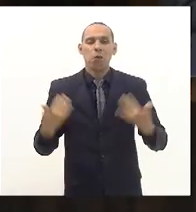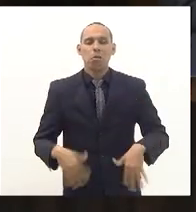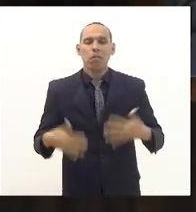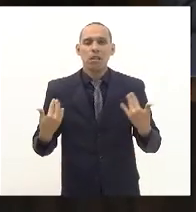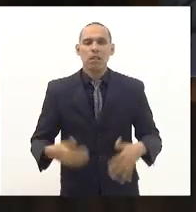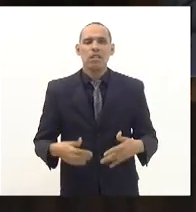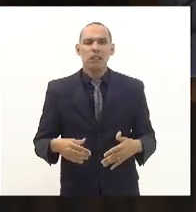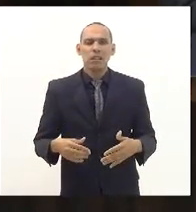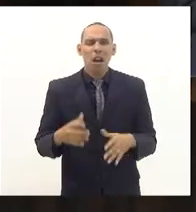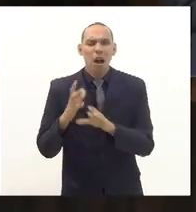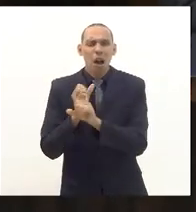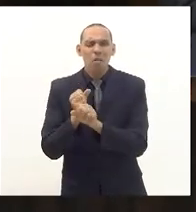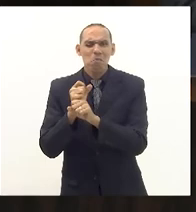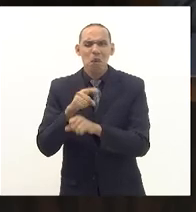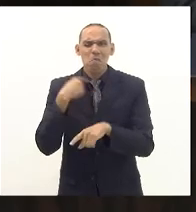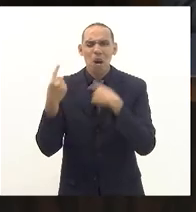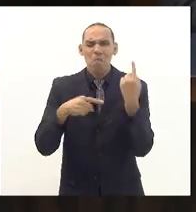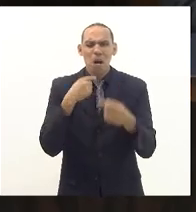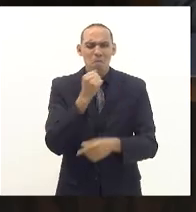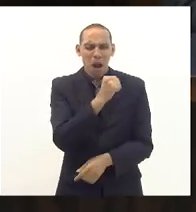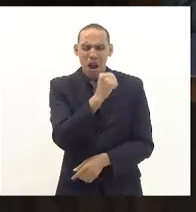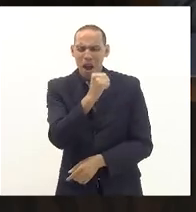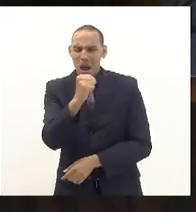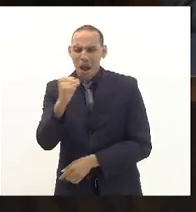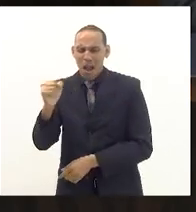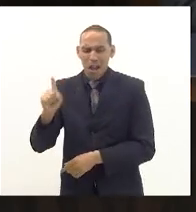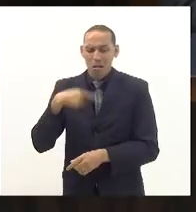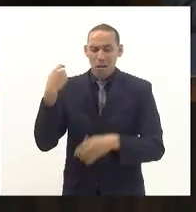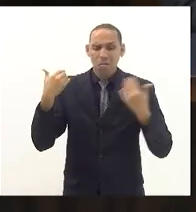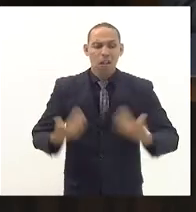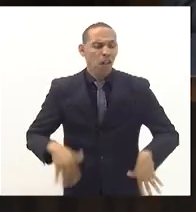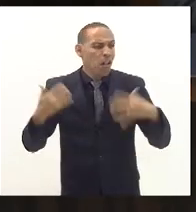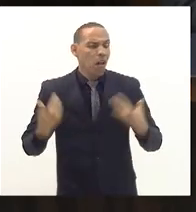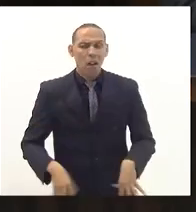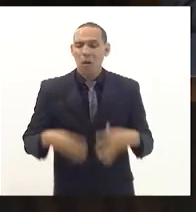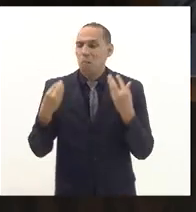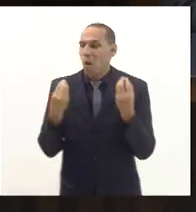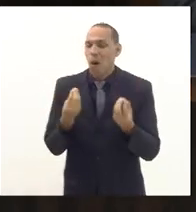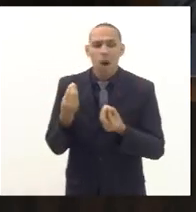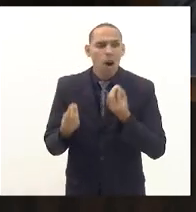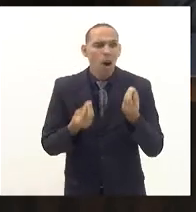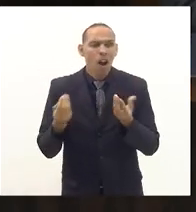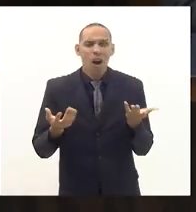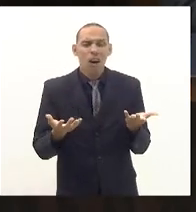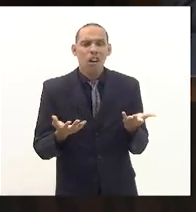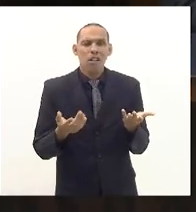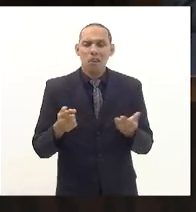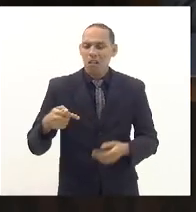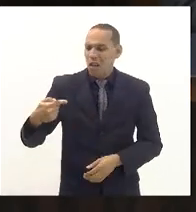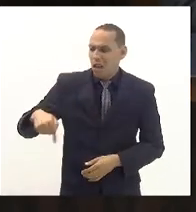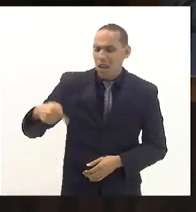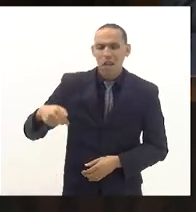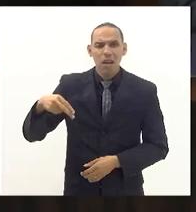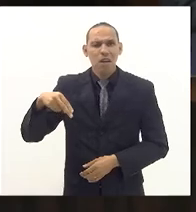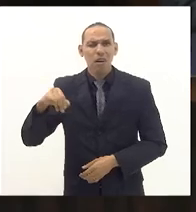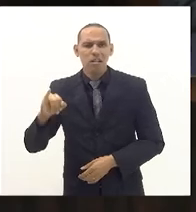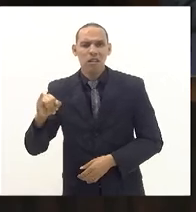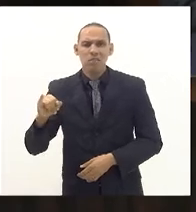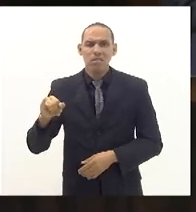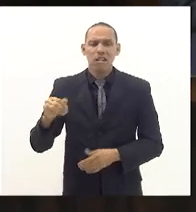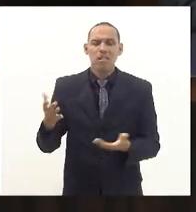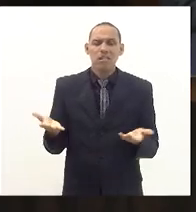os mortos e de baixou um desespero que a gente não entendia daquilo como é que começa Queimados Nova Iguaçu